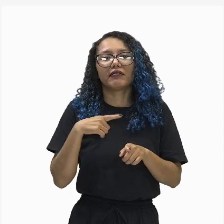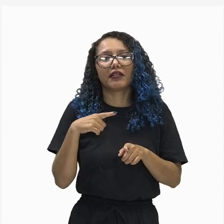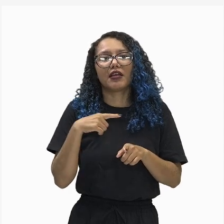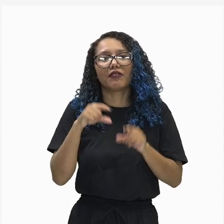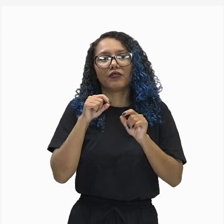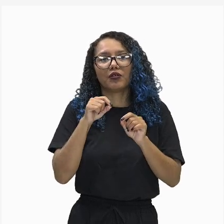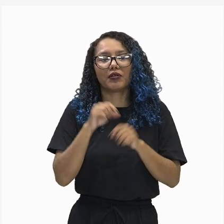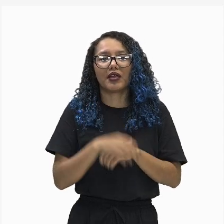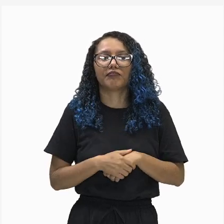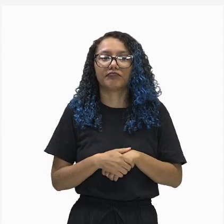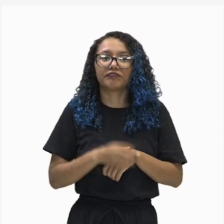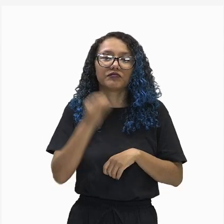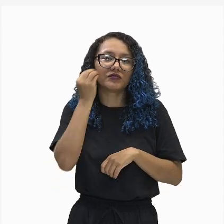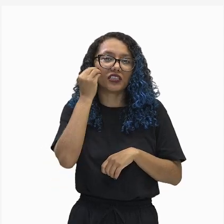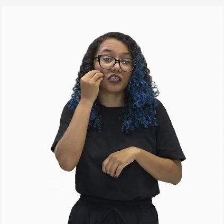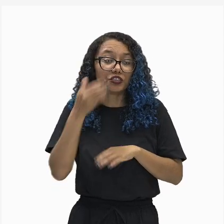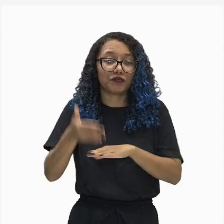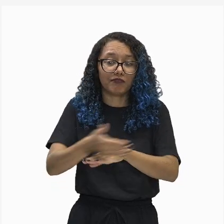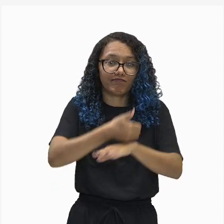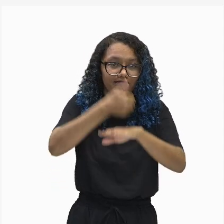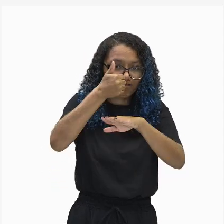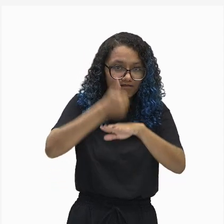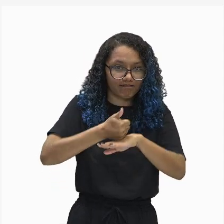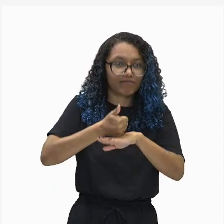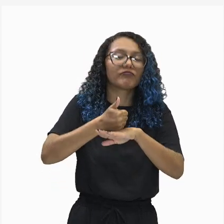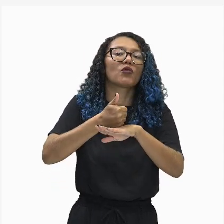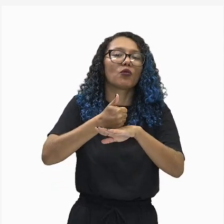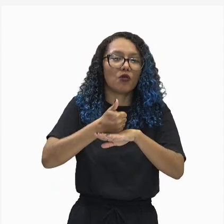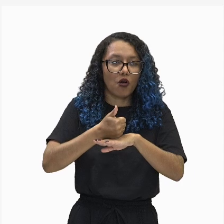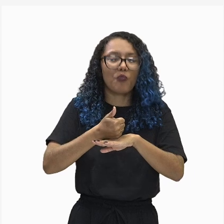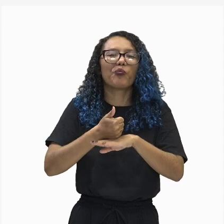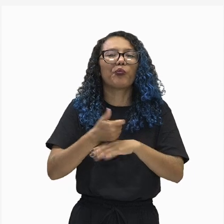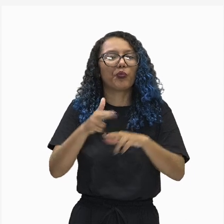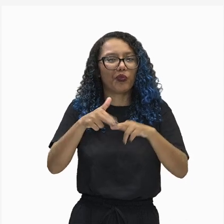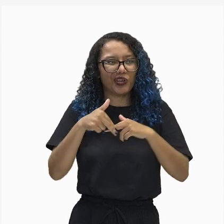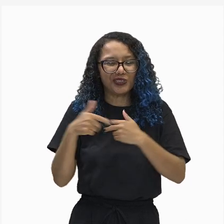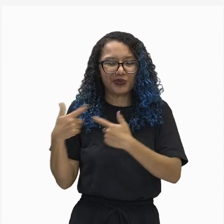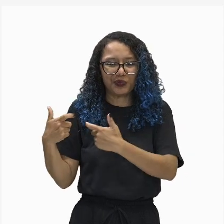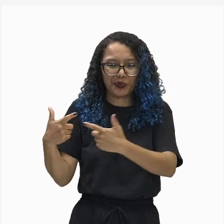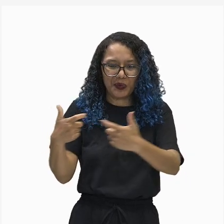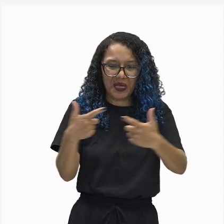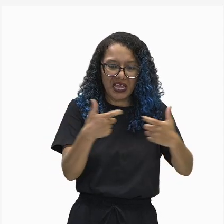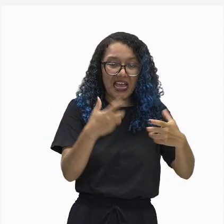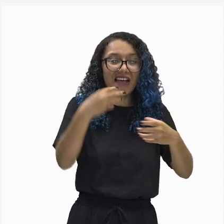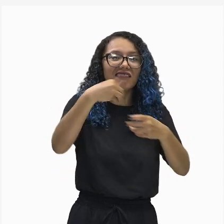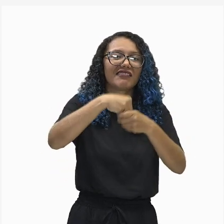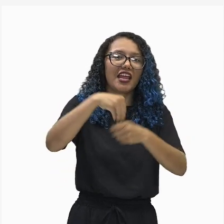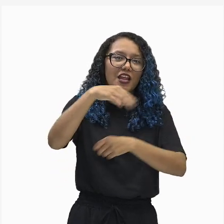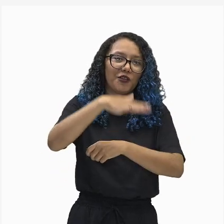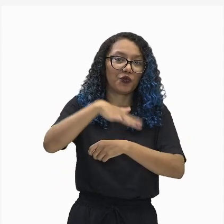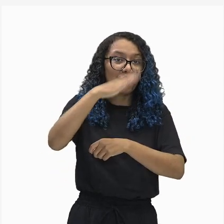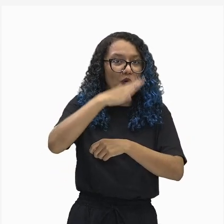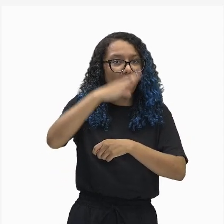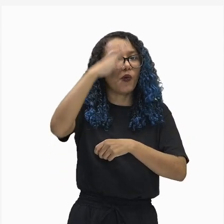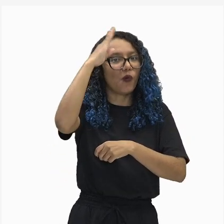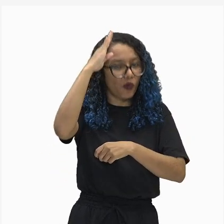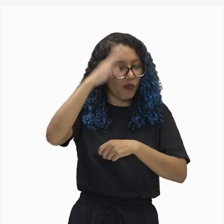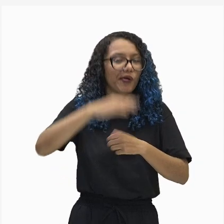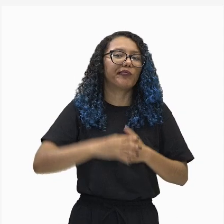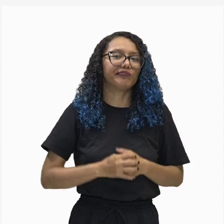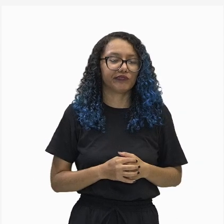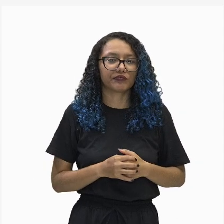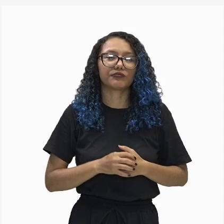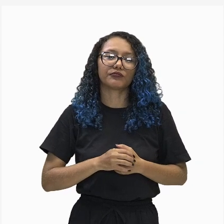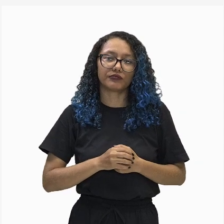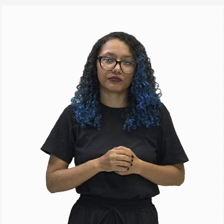de usurpação de poder, gerando guerras civis no território romano, tá? Então, a gente vai ver que